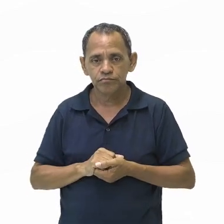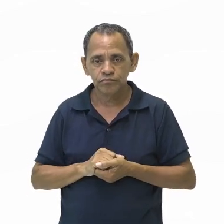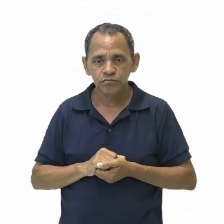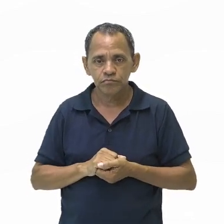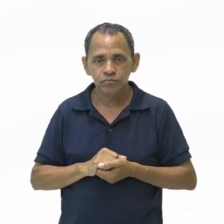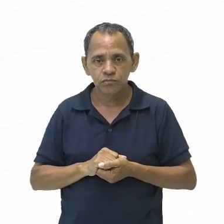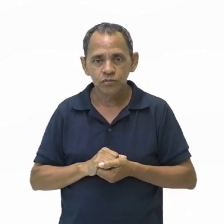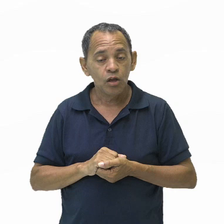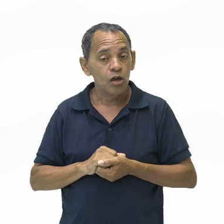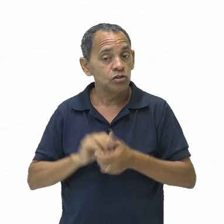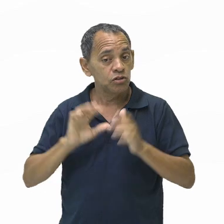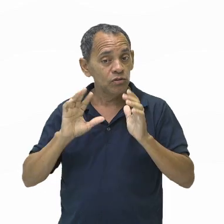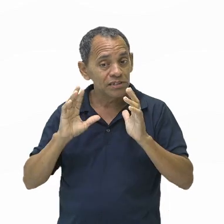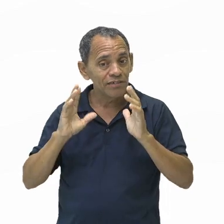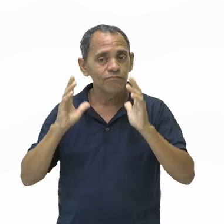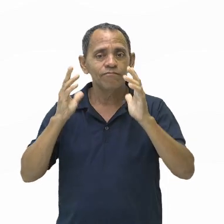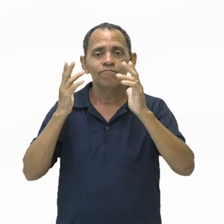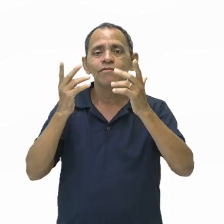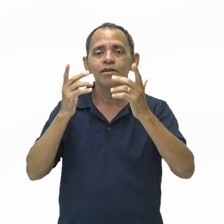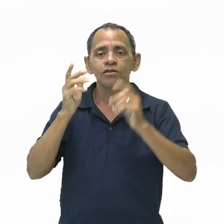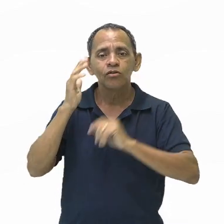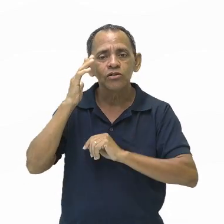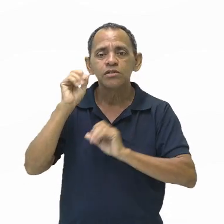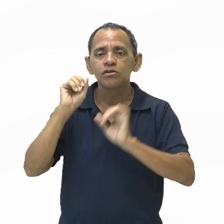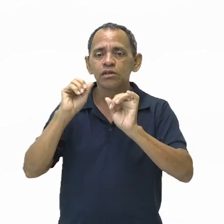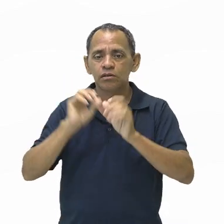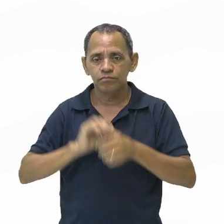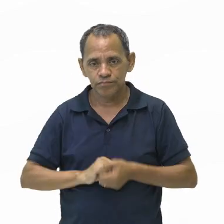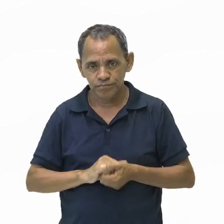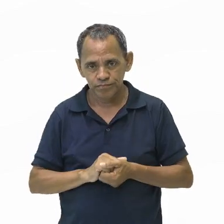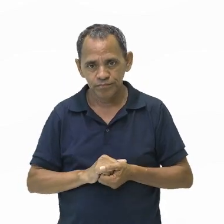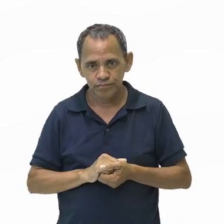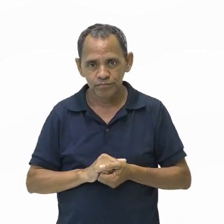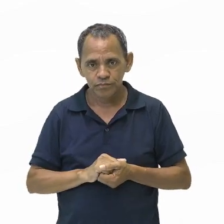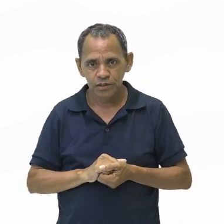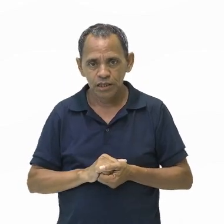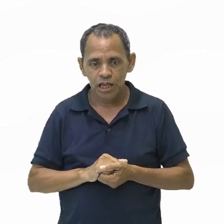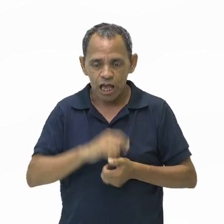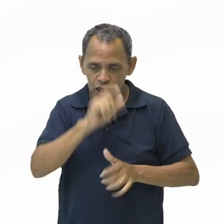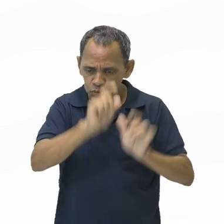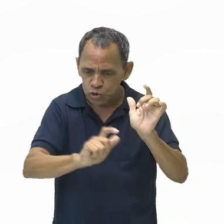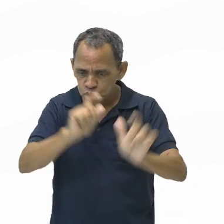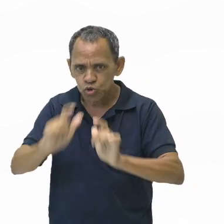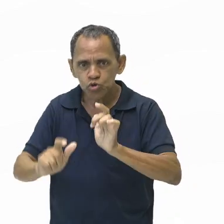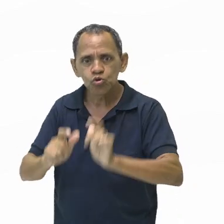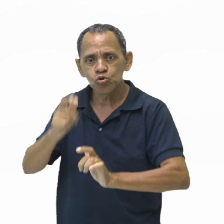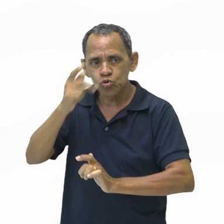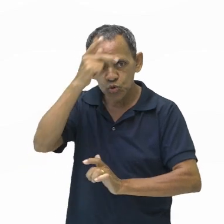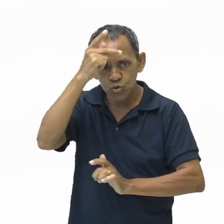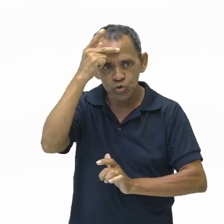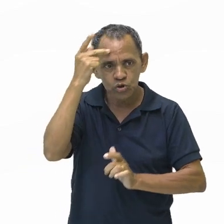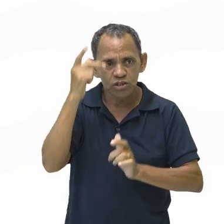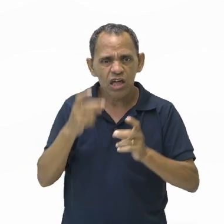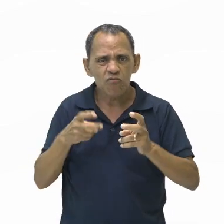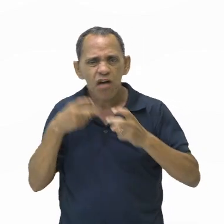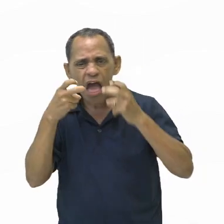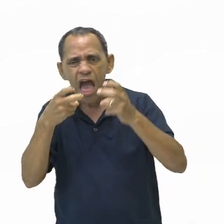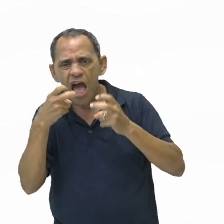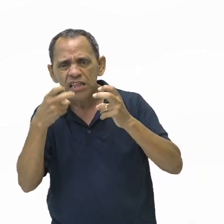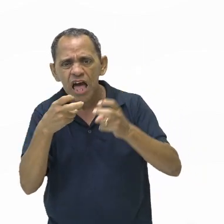esse evento, né? Mexeu não só ali com o pessoal que estava vaiando, como com os próprios artistas que estavam